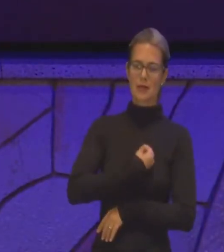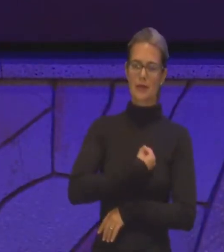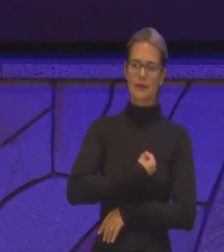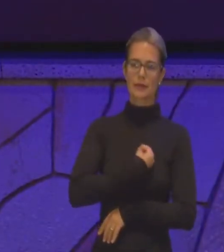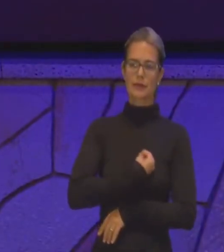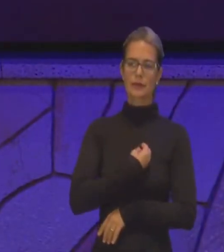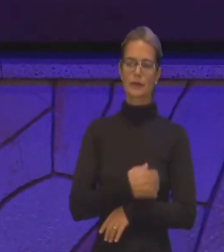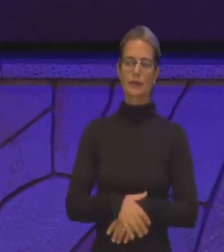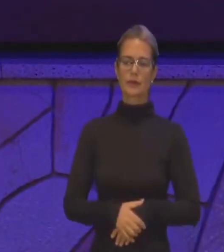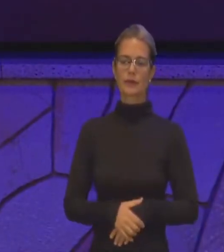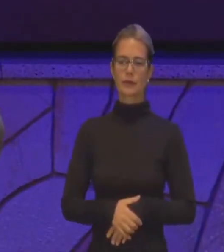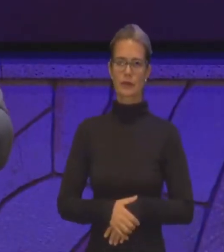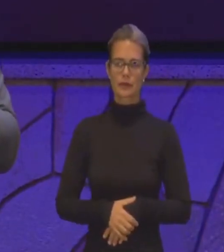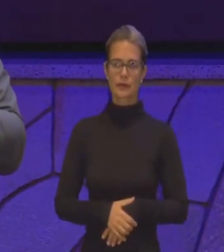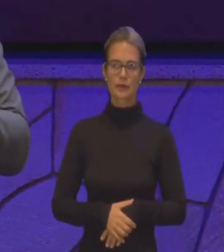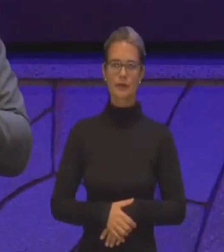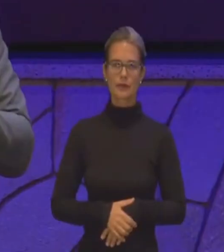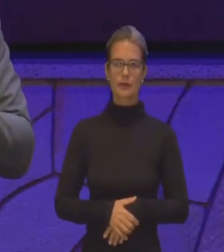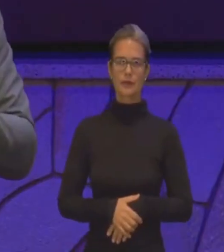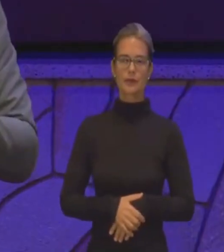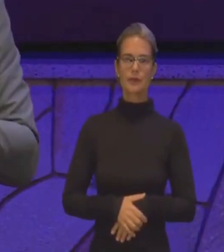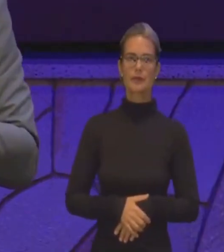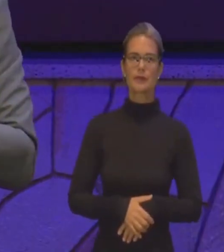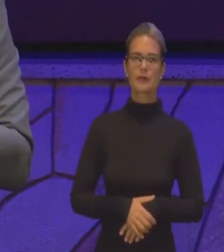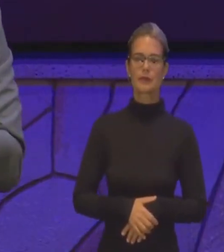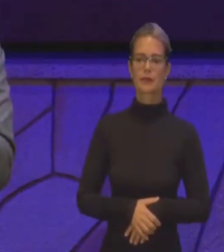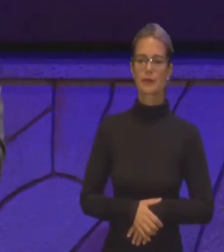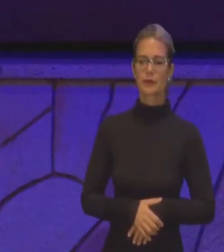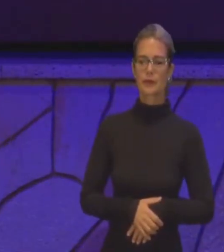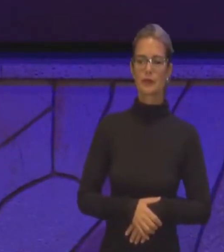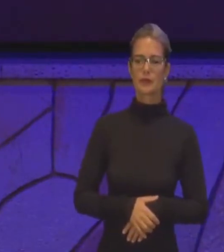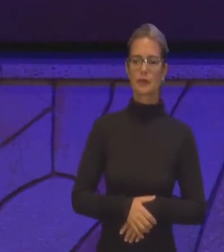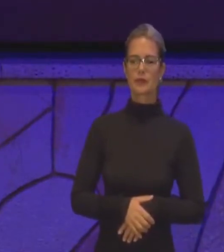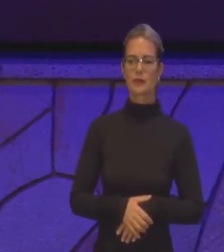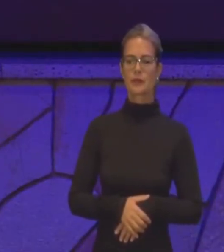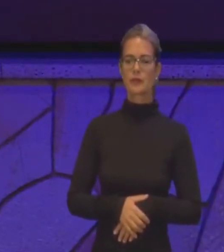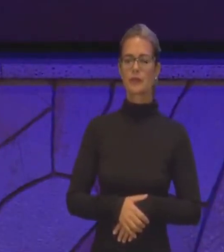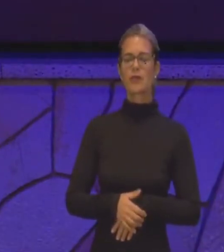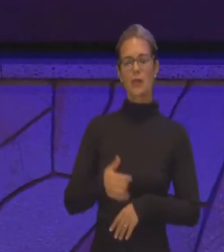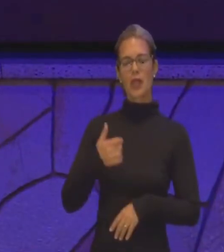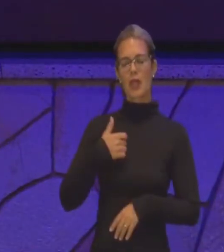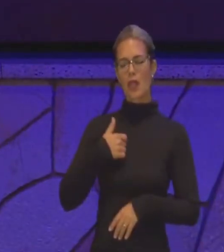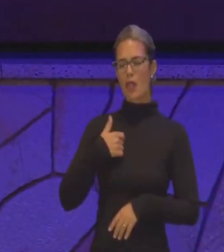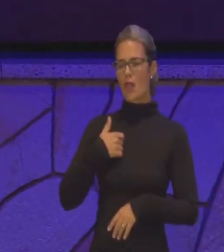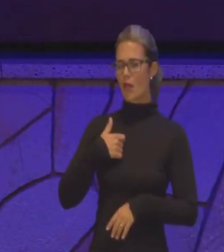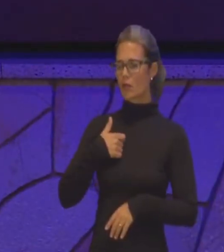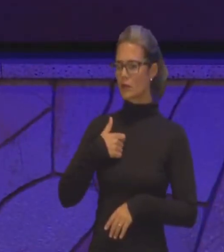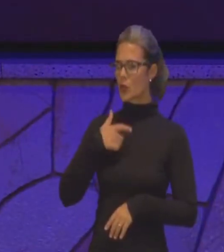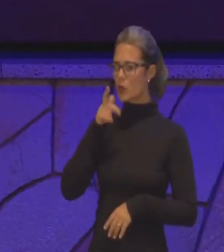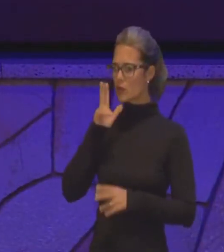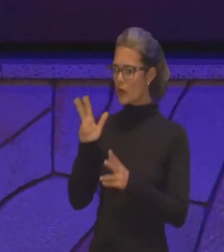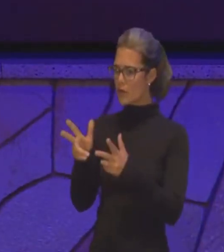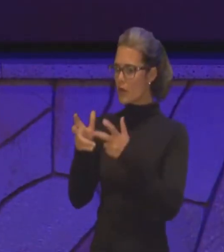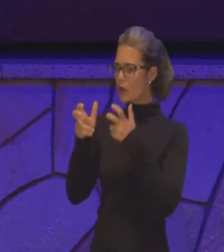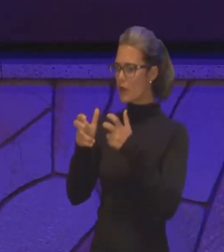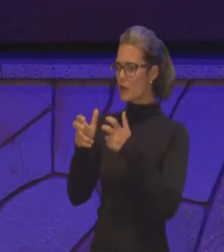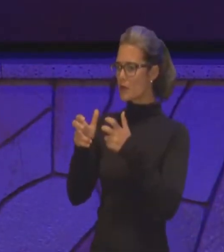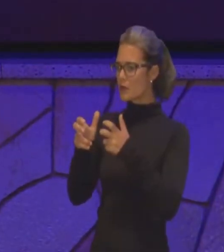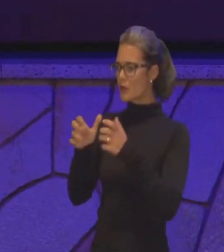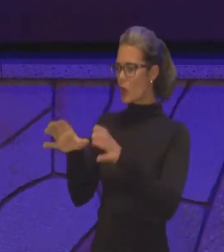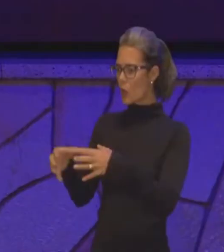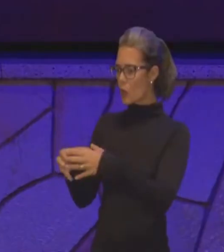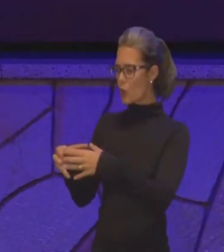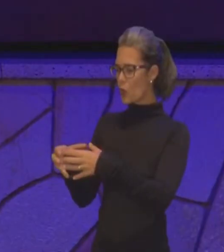Não há como negar que eu via Jesus presente na vida